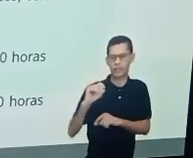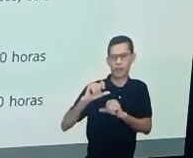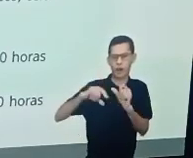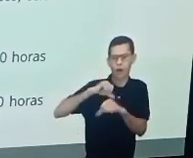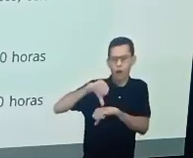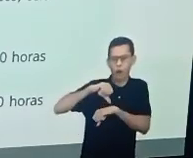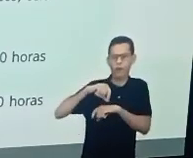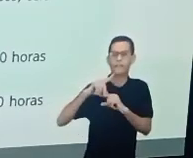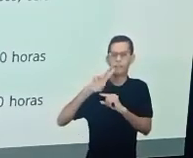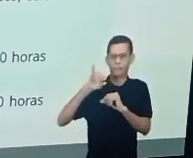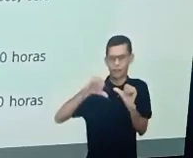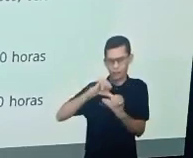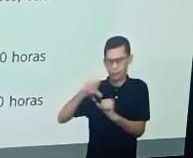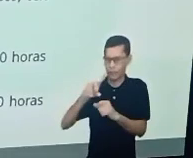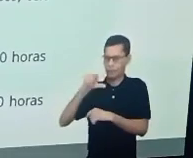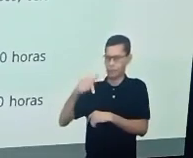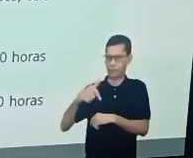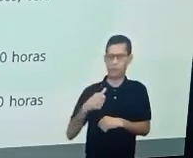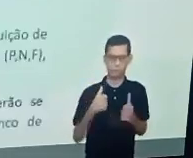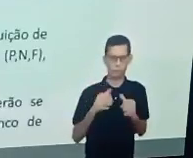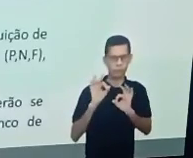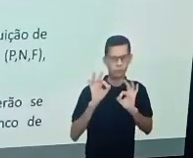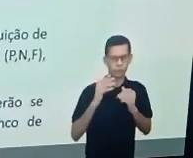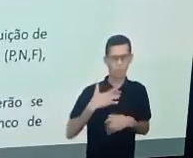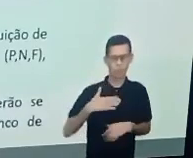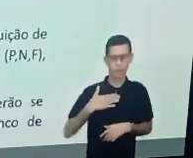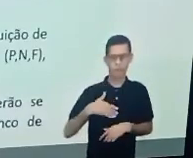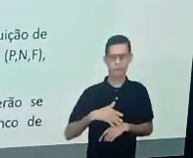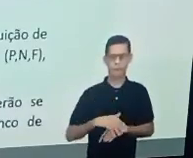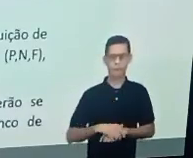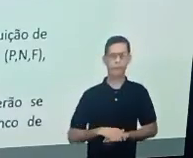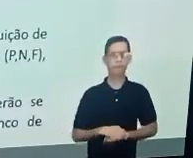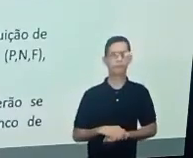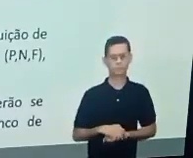tranquilos que a gente ajusta. Tá bom? Pode passar.